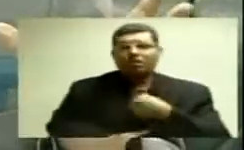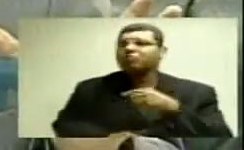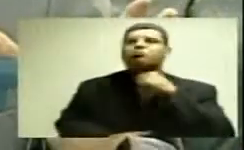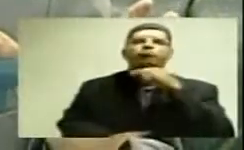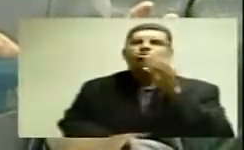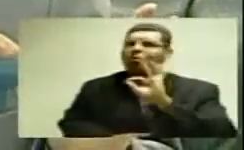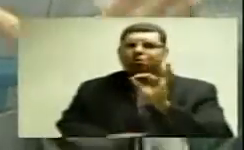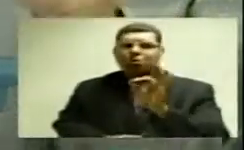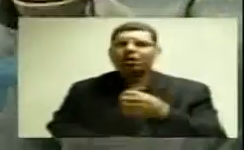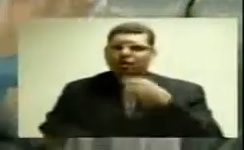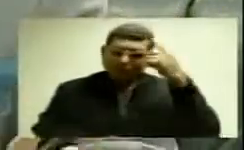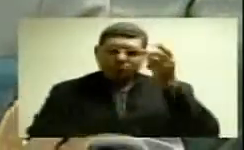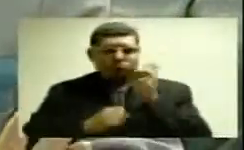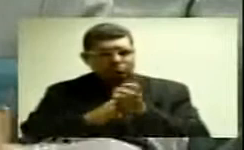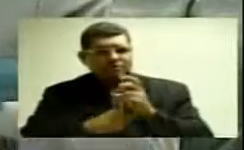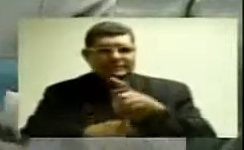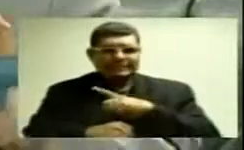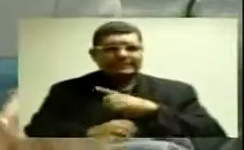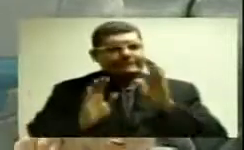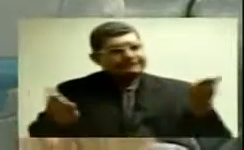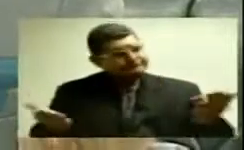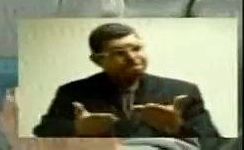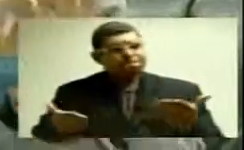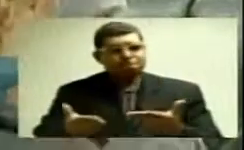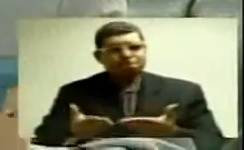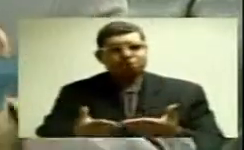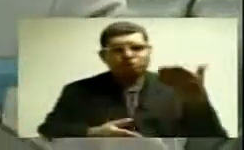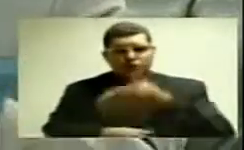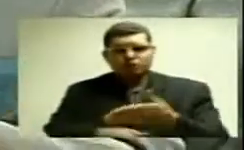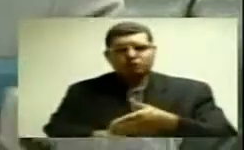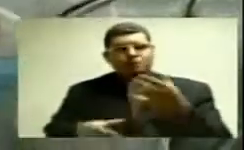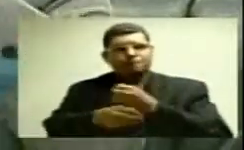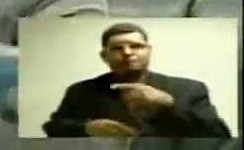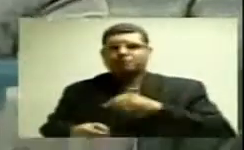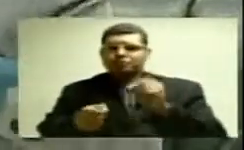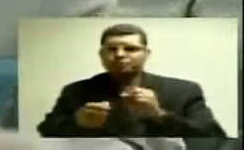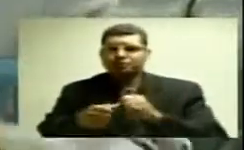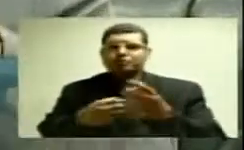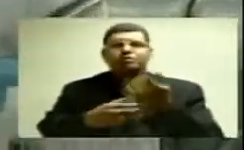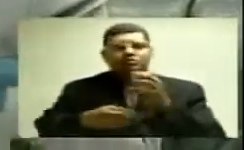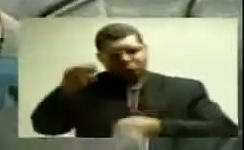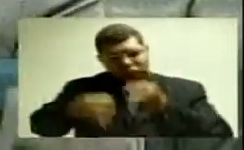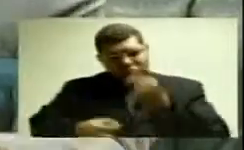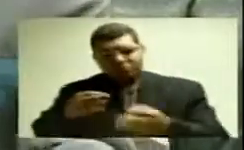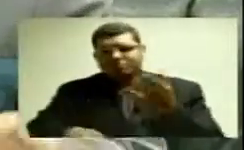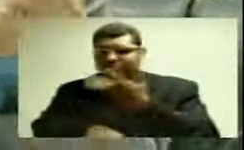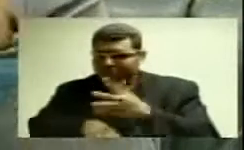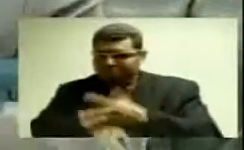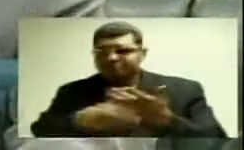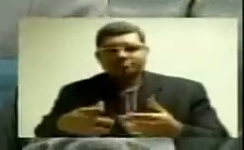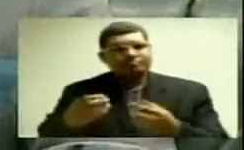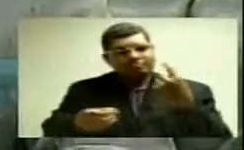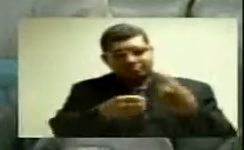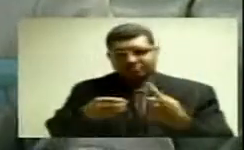não tenho dúvida. Eu acho que a Assembleia Legislativa aprovou os recursos adicionais para fazer com que a justiça funcione